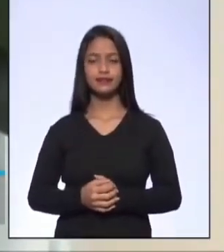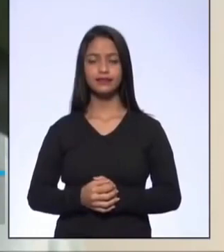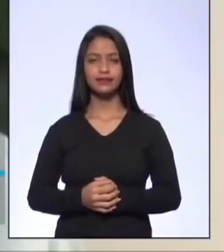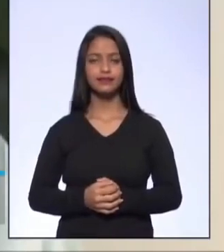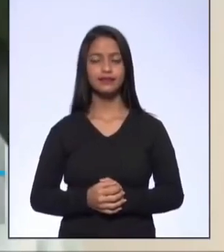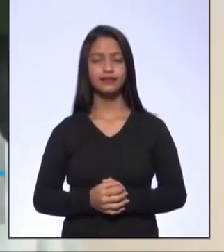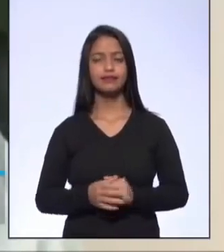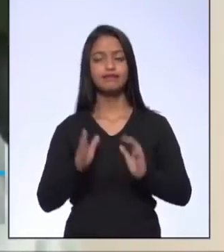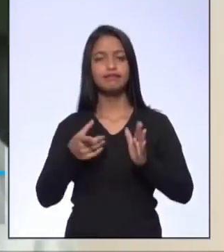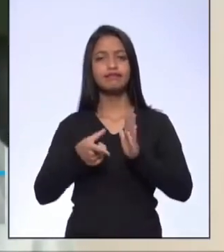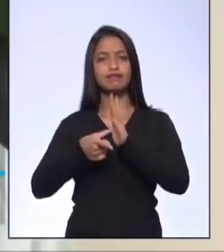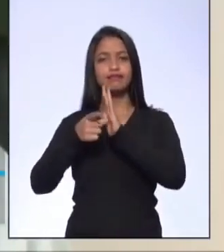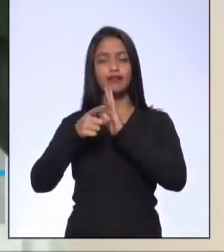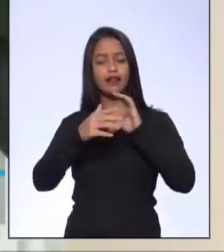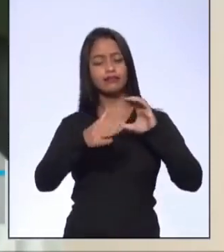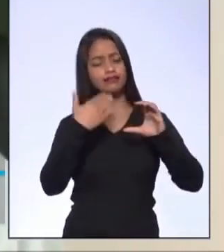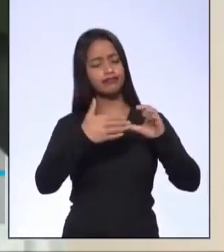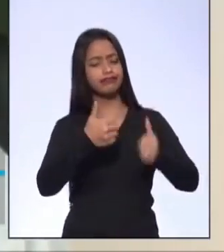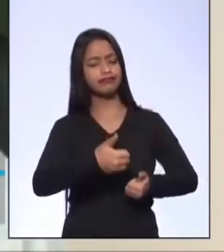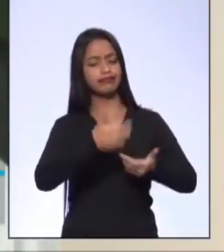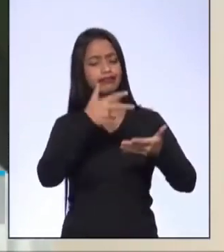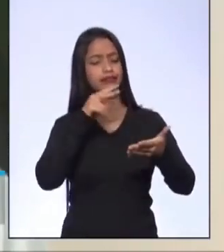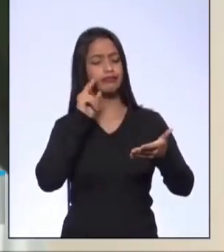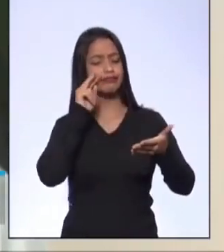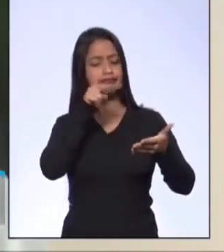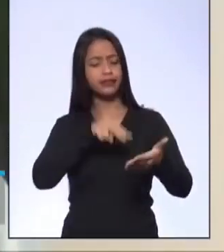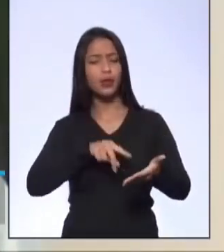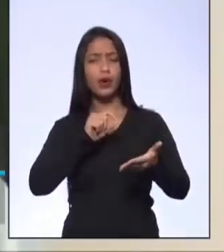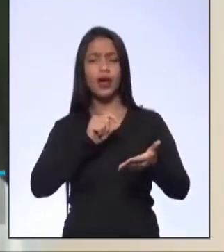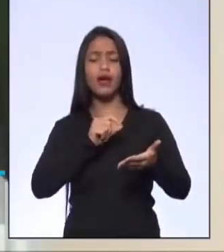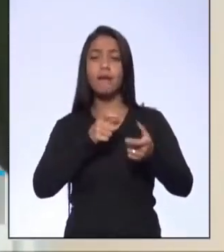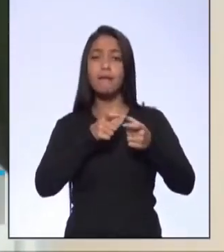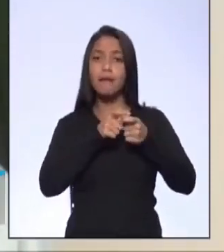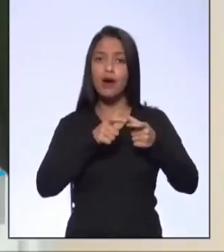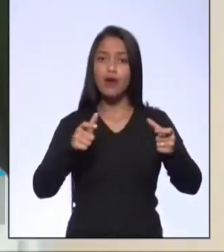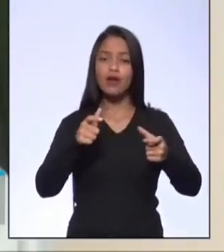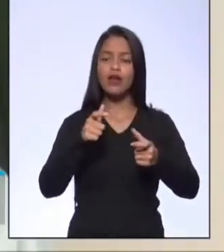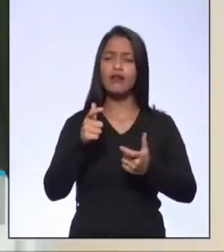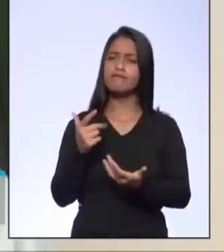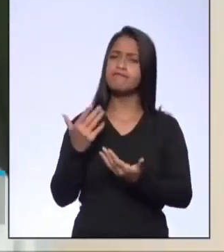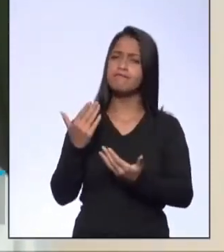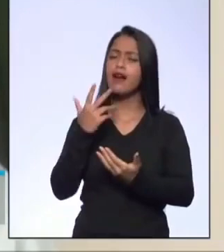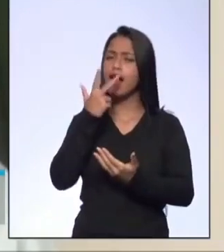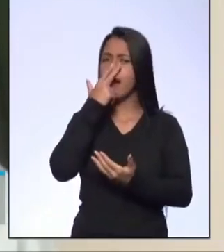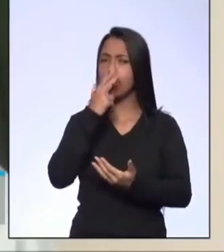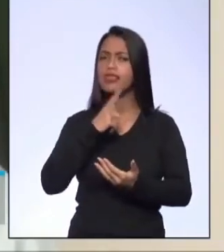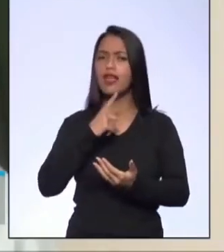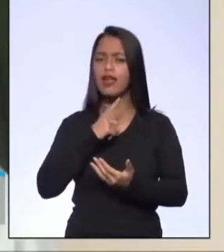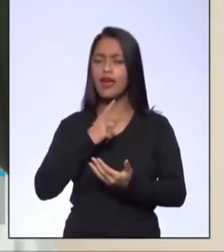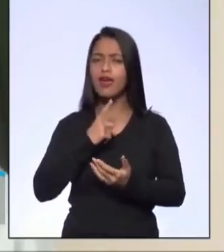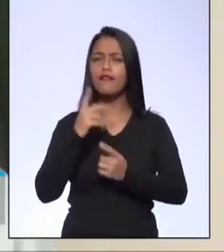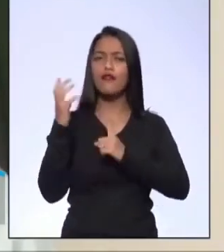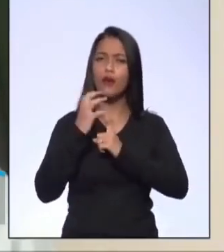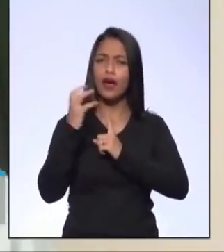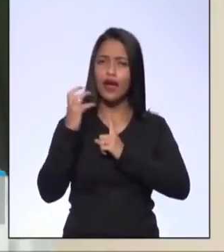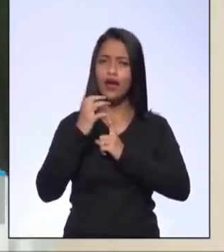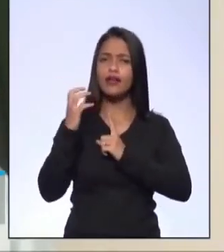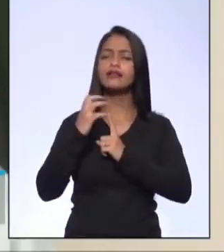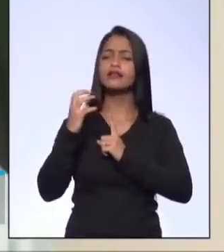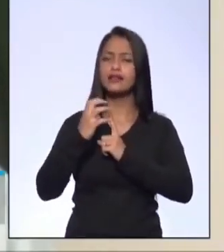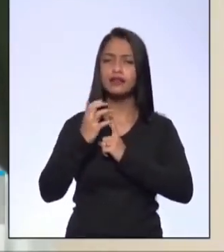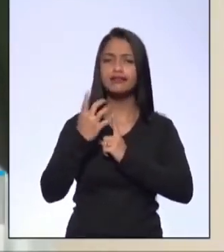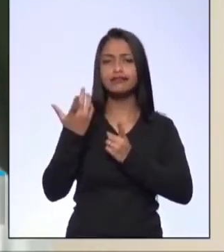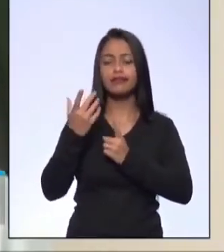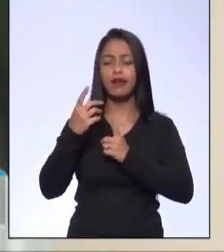a gente viu aí pela interação que muitos já pelo menos desconfiam, né? Que o hormônio pode sim influenciar no